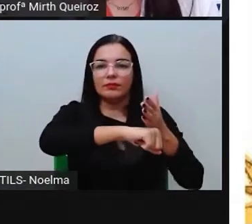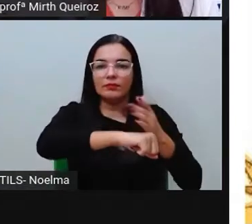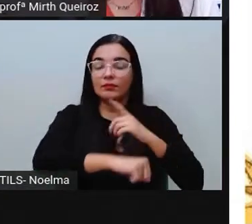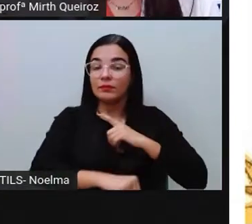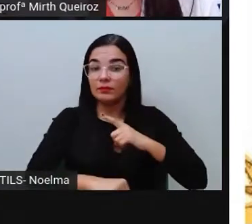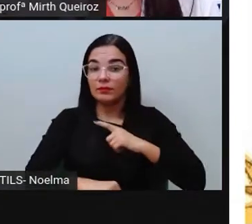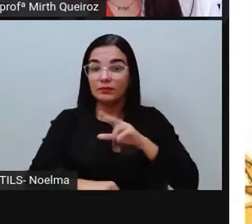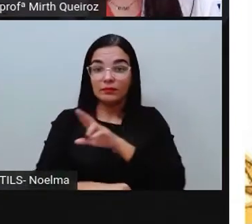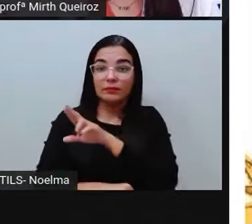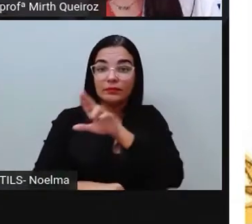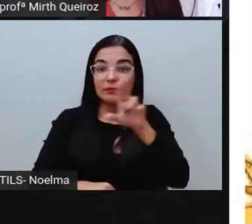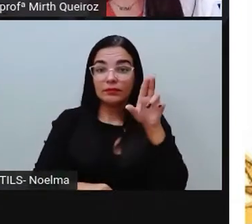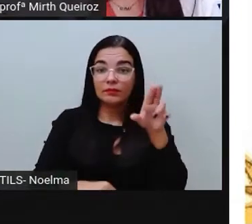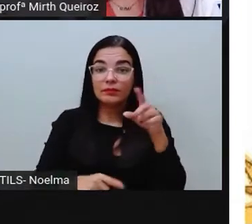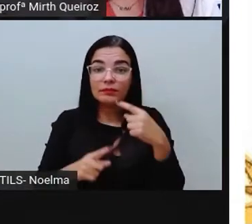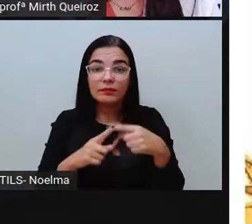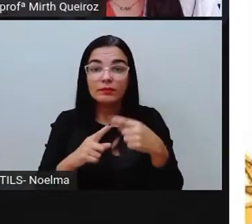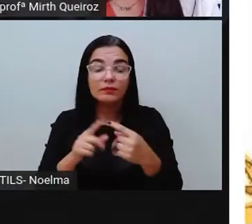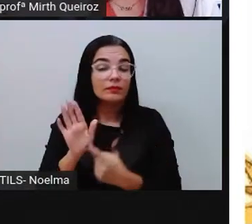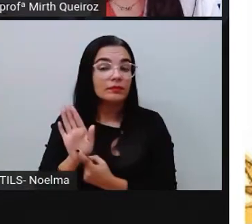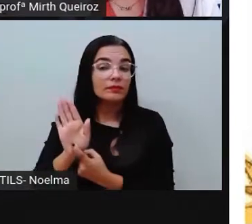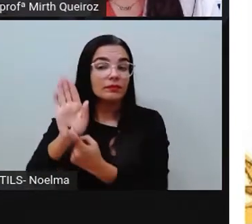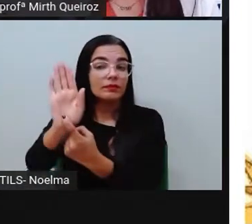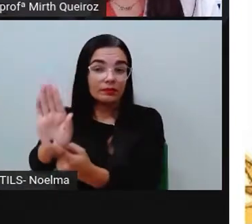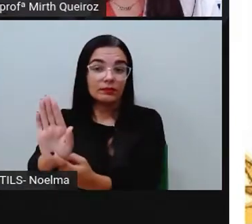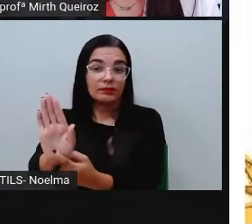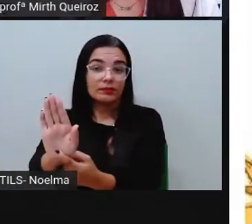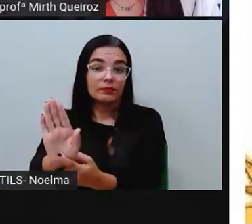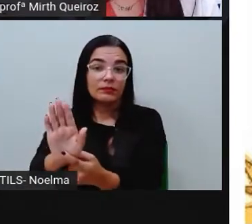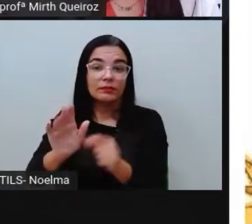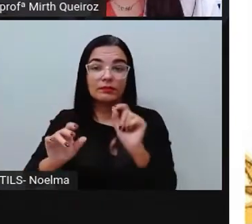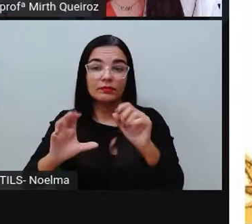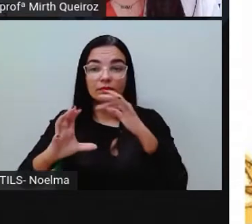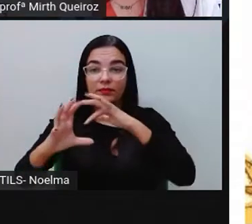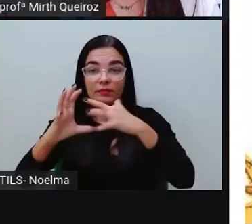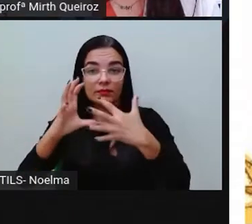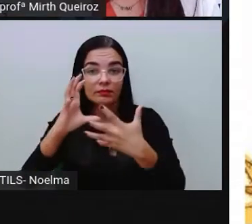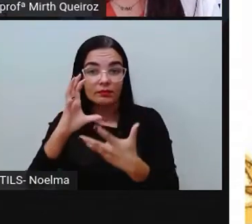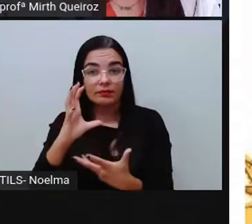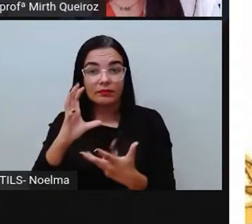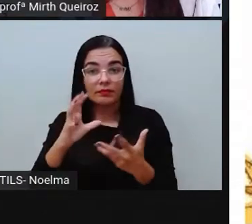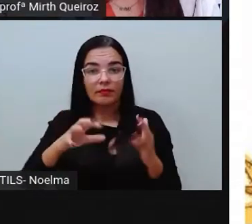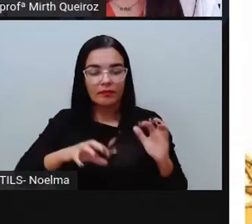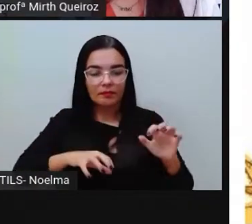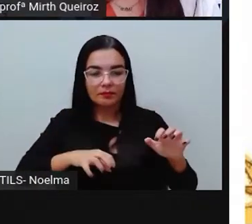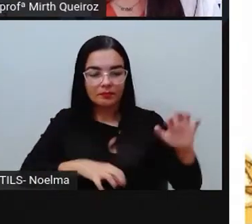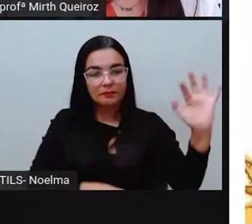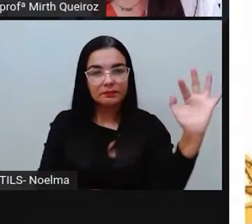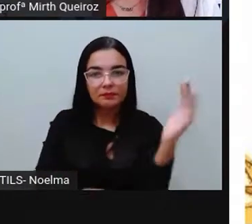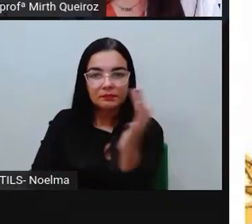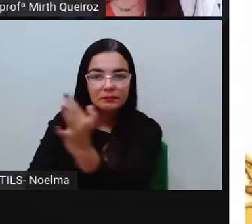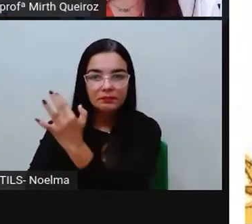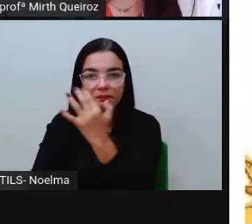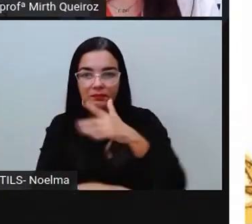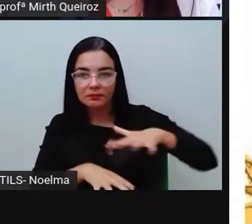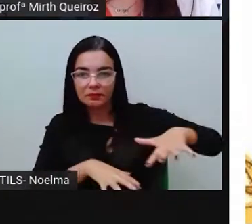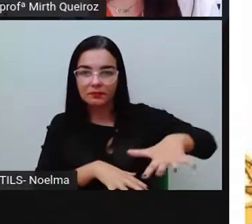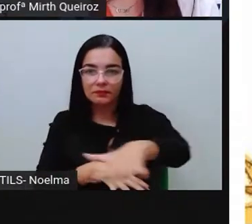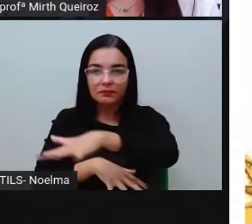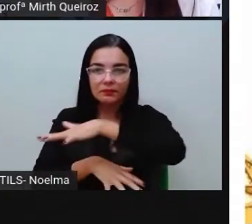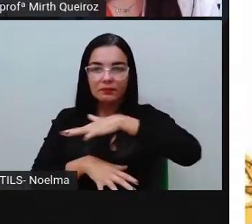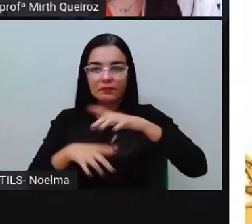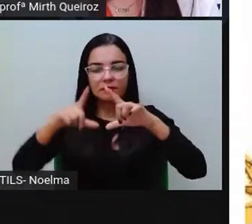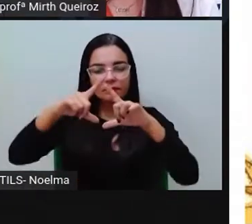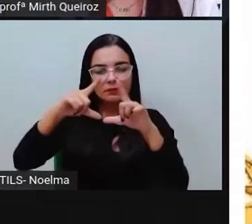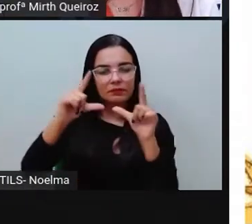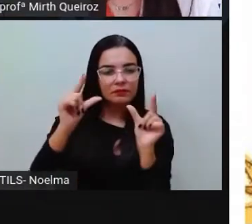folhas das árvores elas caem no período da seca, e isso a gente pode observar muito bem com